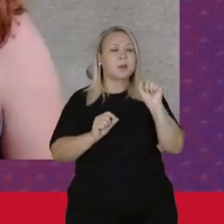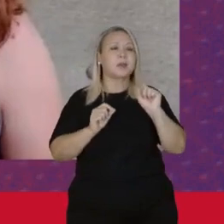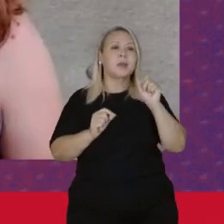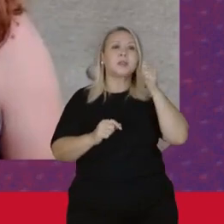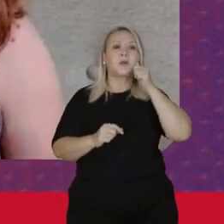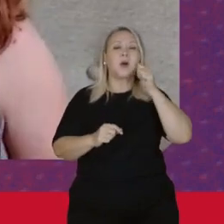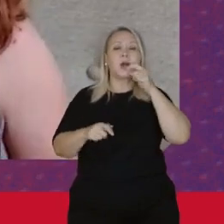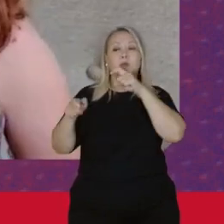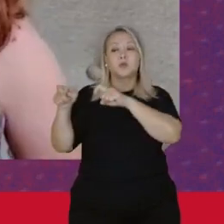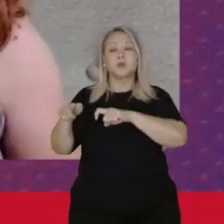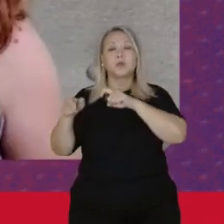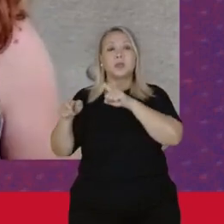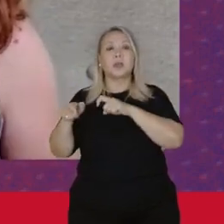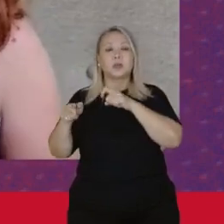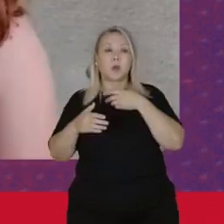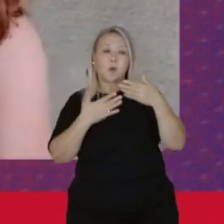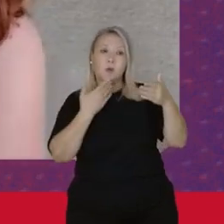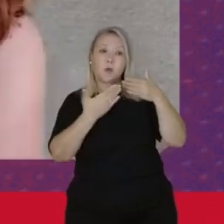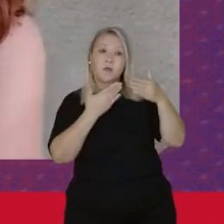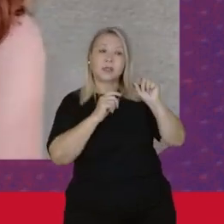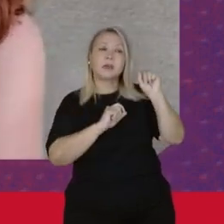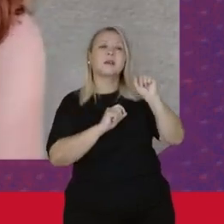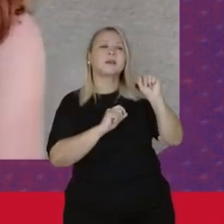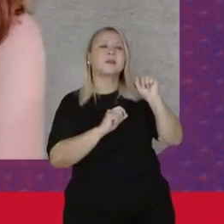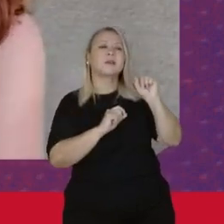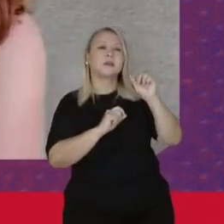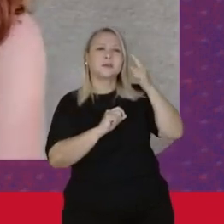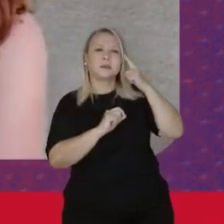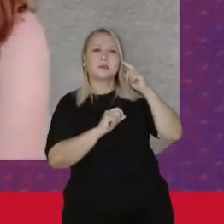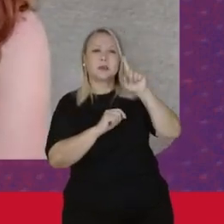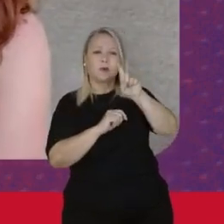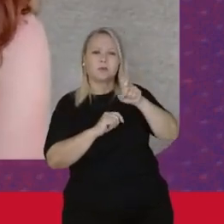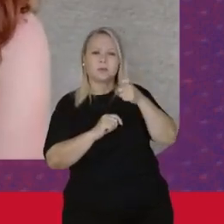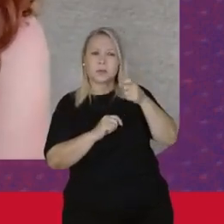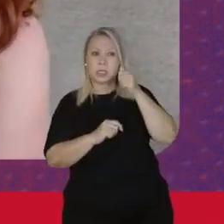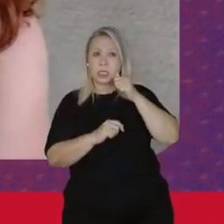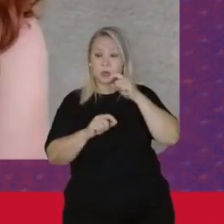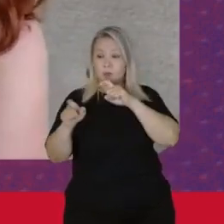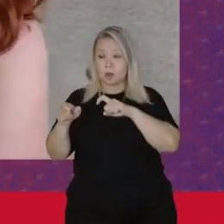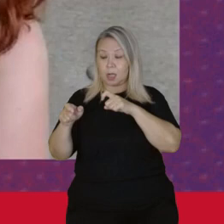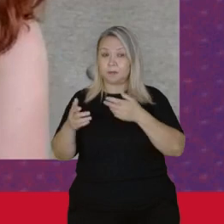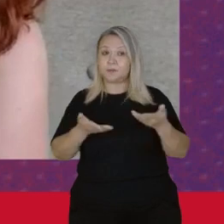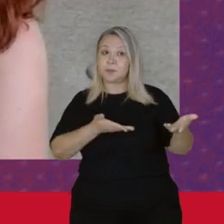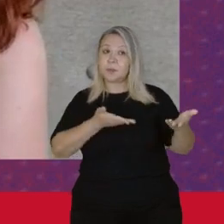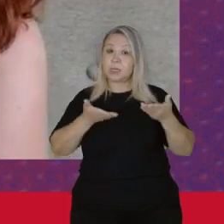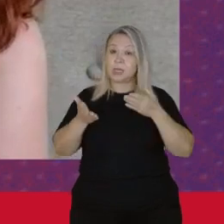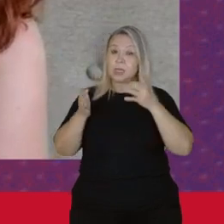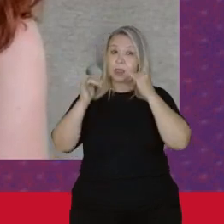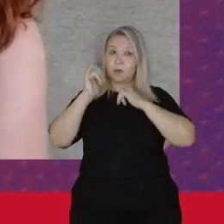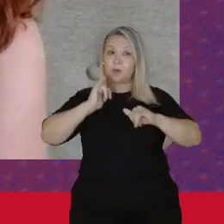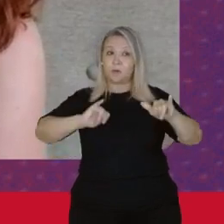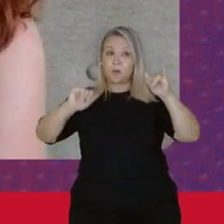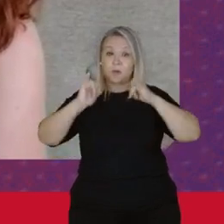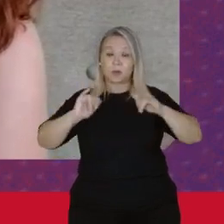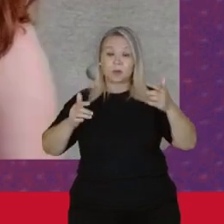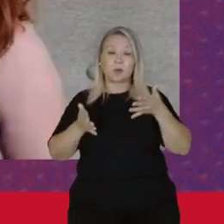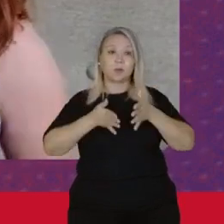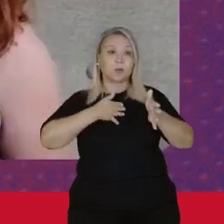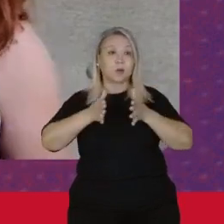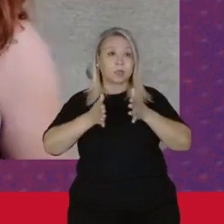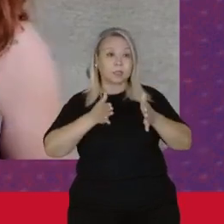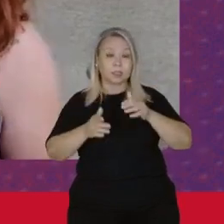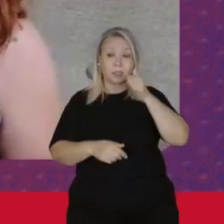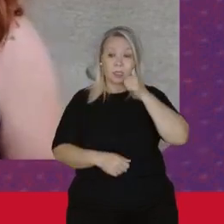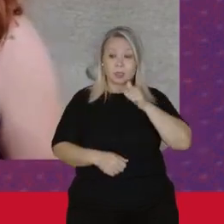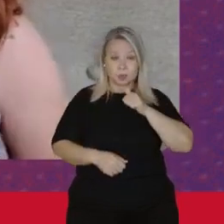mulheres rurais? Vamos conversar um pouquinho sobre quem são as mulheres rurais. Trazer dados, né, sobre o acesso à terra das mulheres no Brasil e